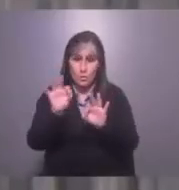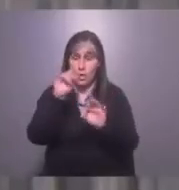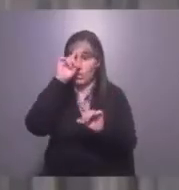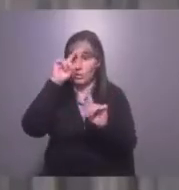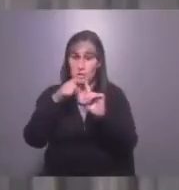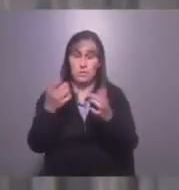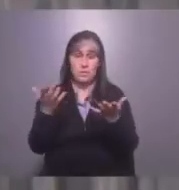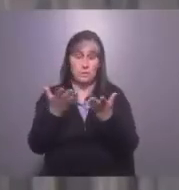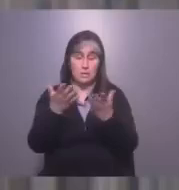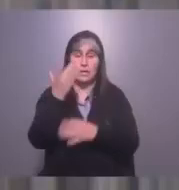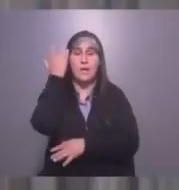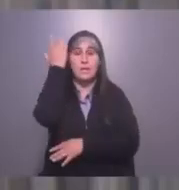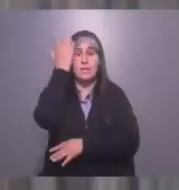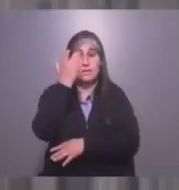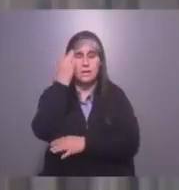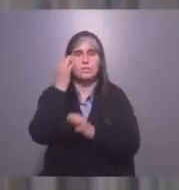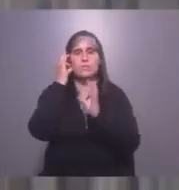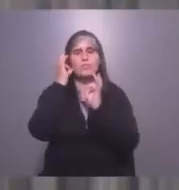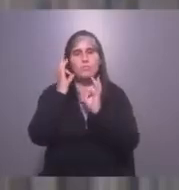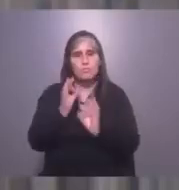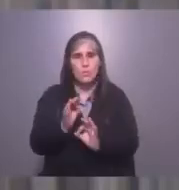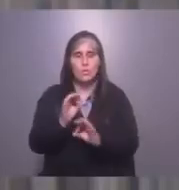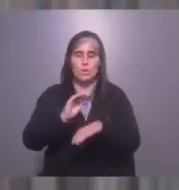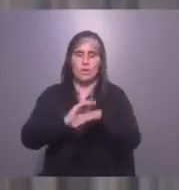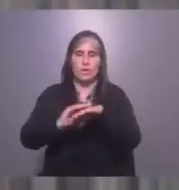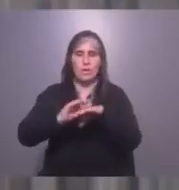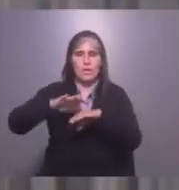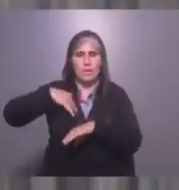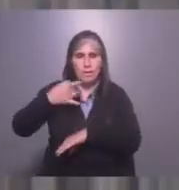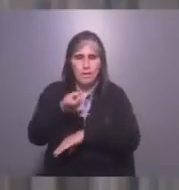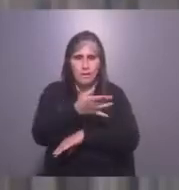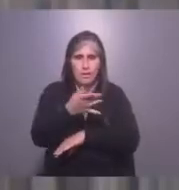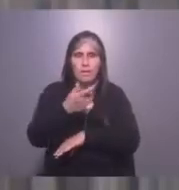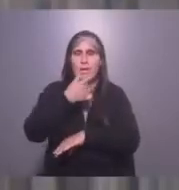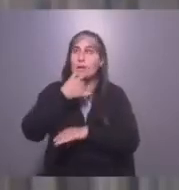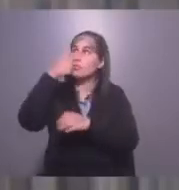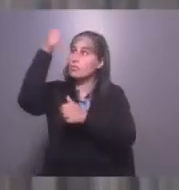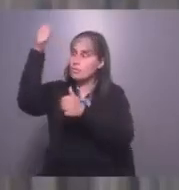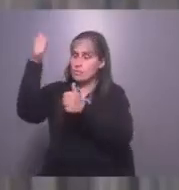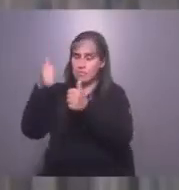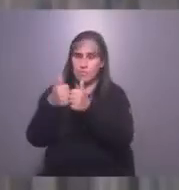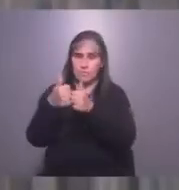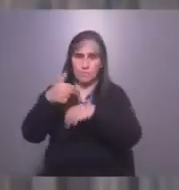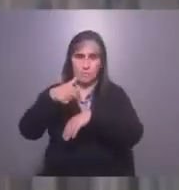e irrepreensíveis em caridade na sua presença.